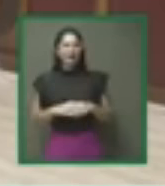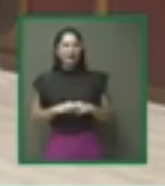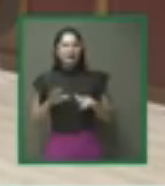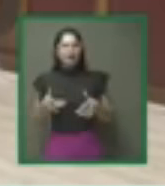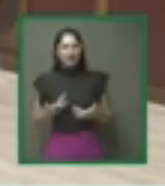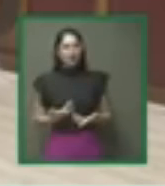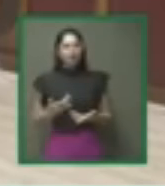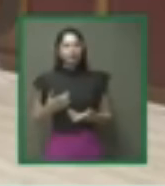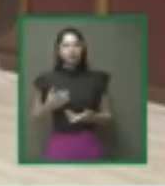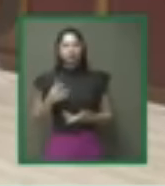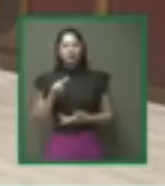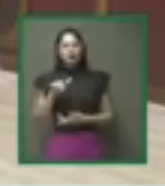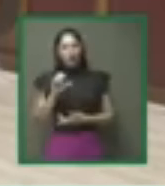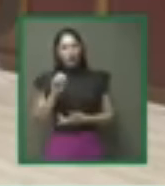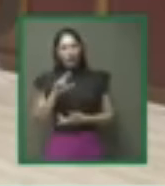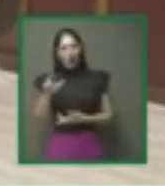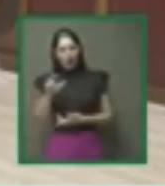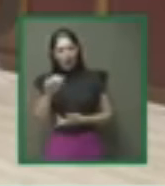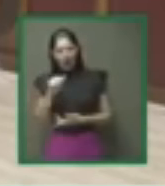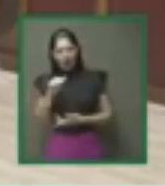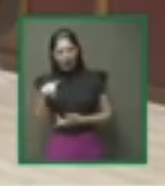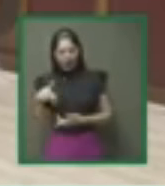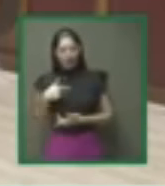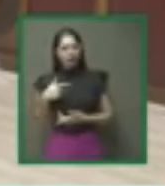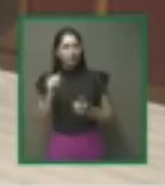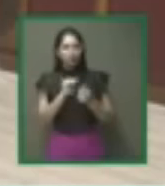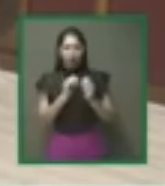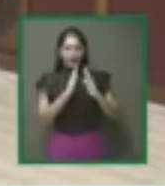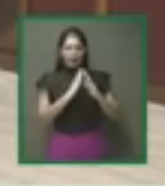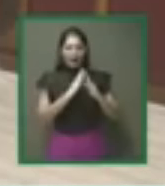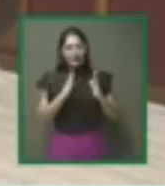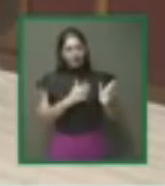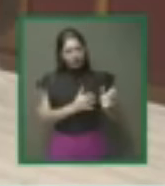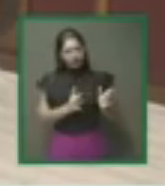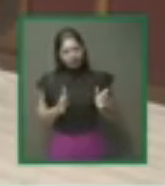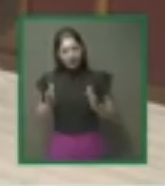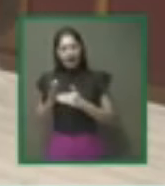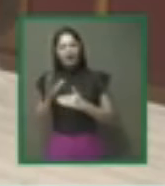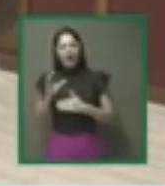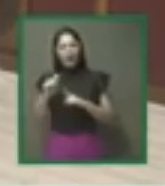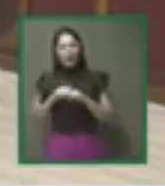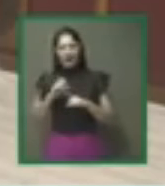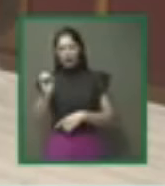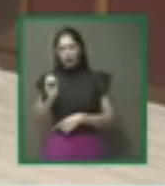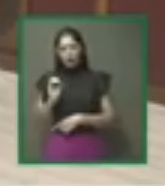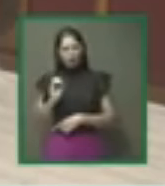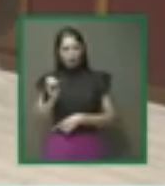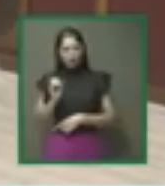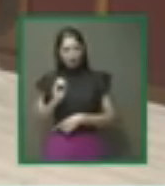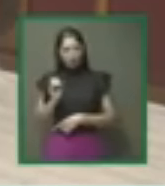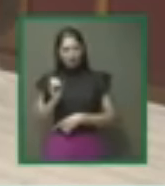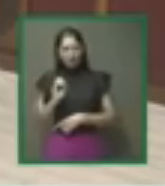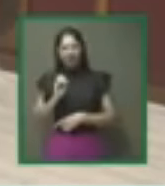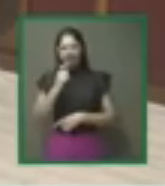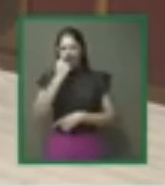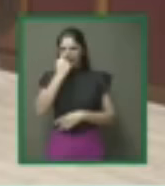morar comigo até mais ou menos outubro. Foi quando ele resolveu ir morar na casa